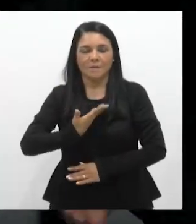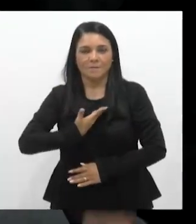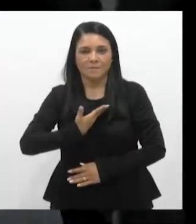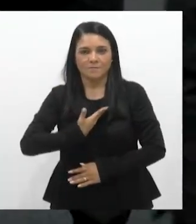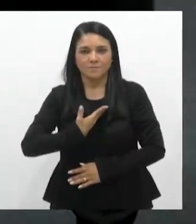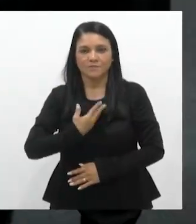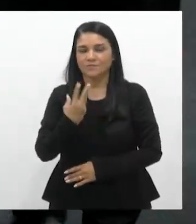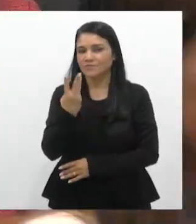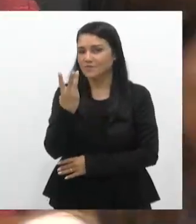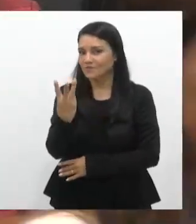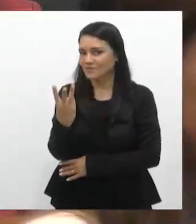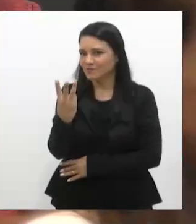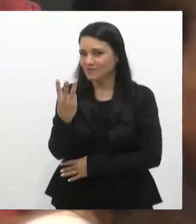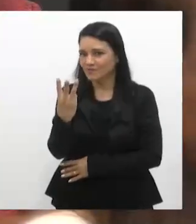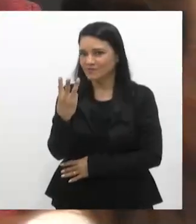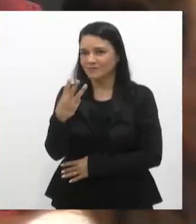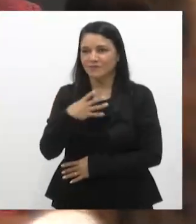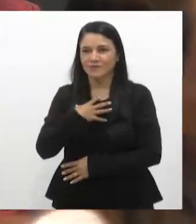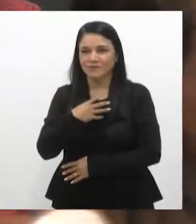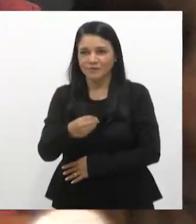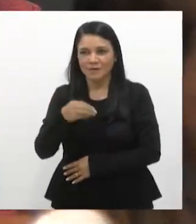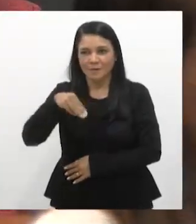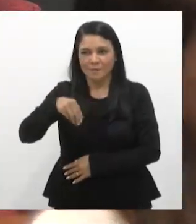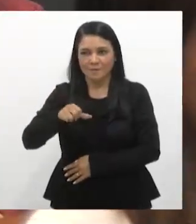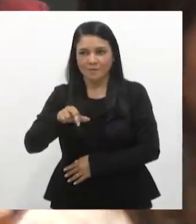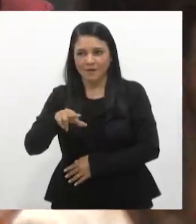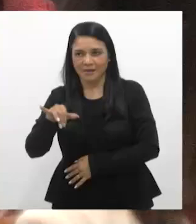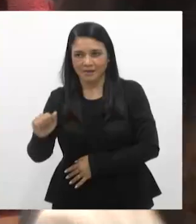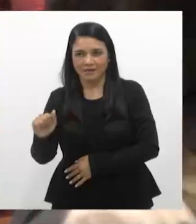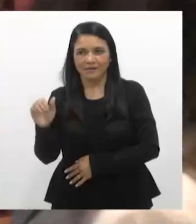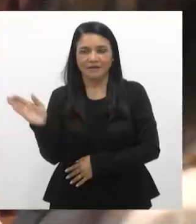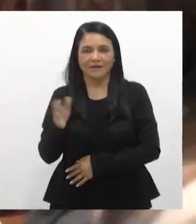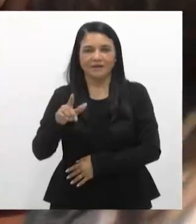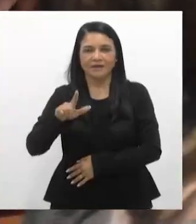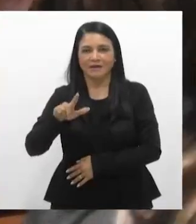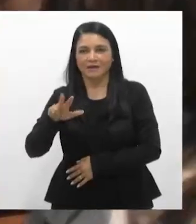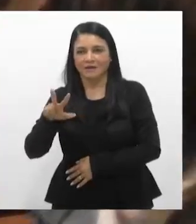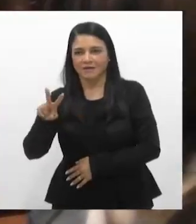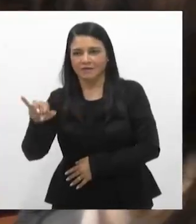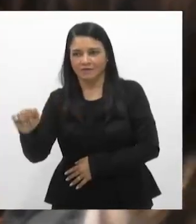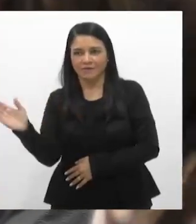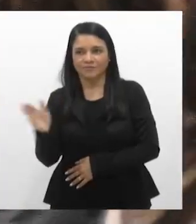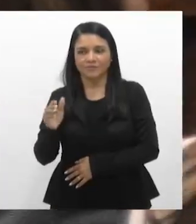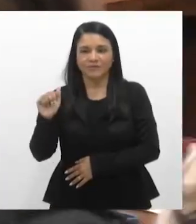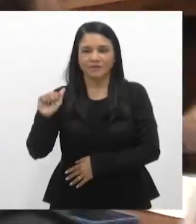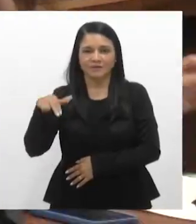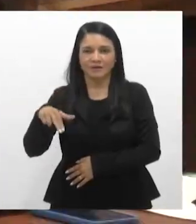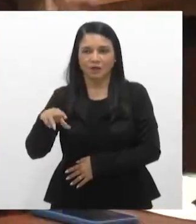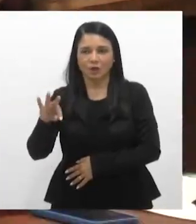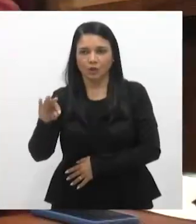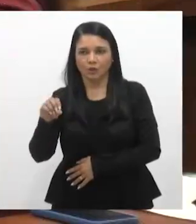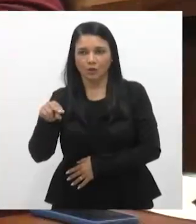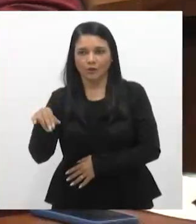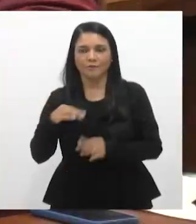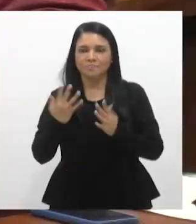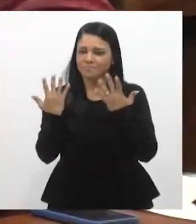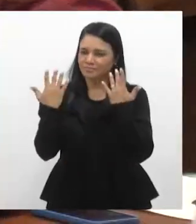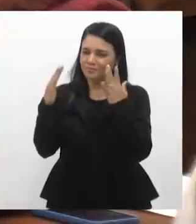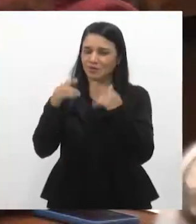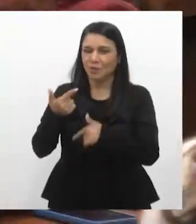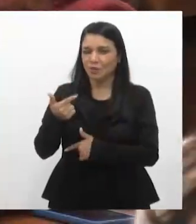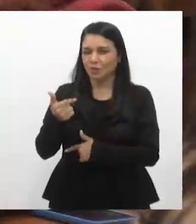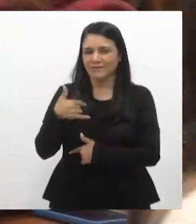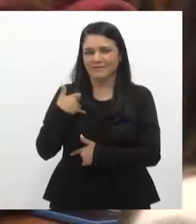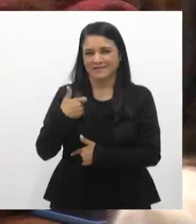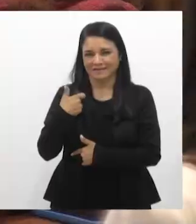minhas 3 filhas, Maria, Lívia e Antônia, e parabenizar a Antônia pelo aniversário dos 12 anos